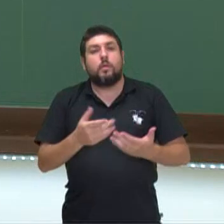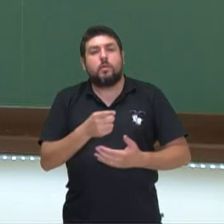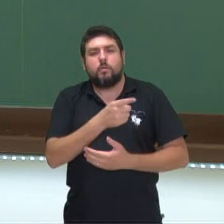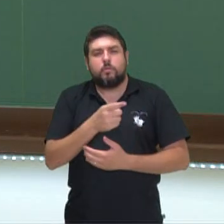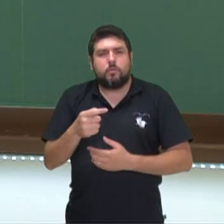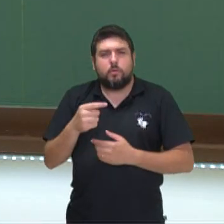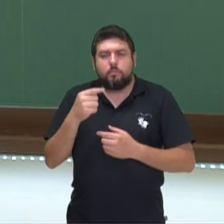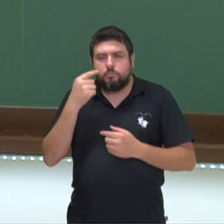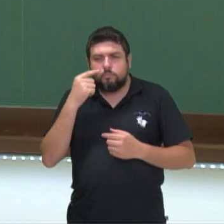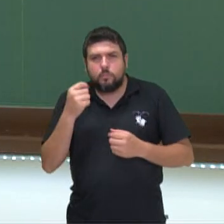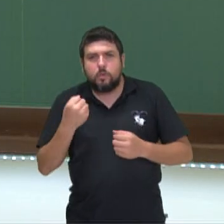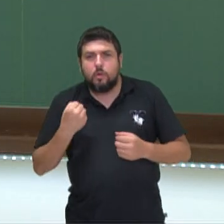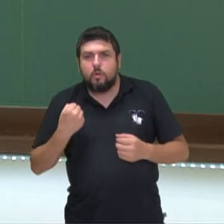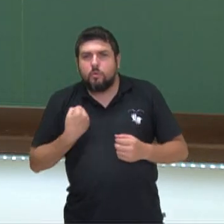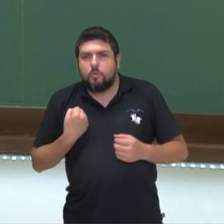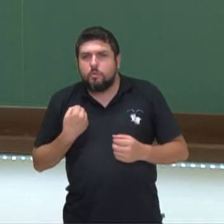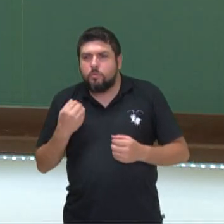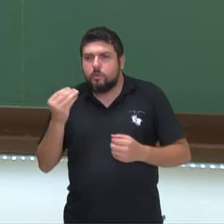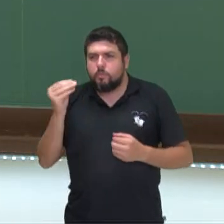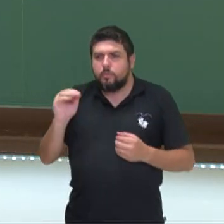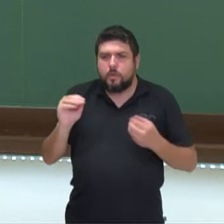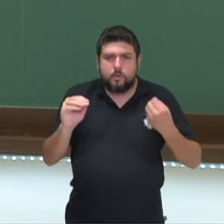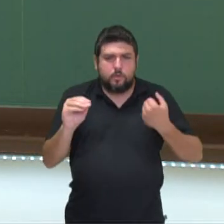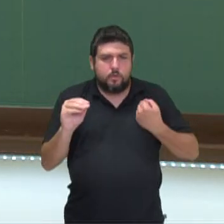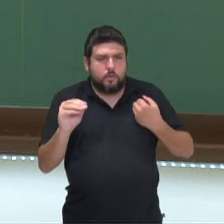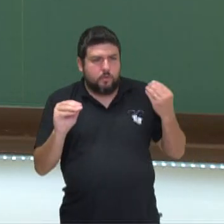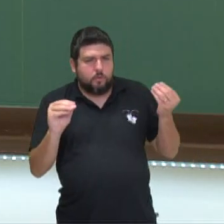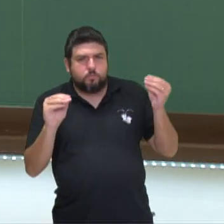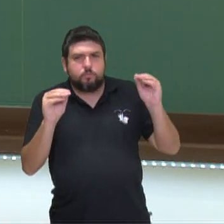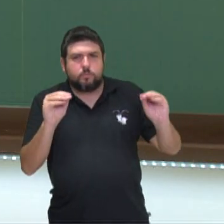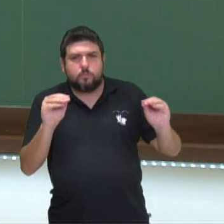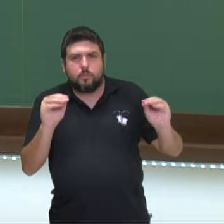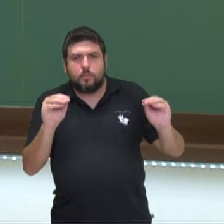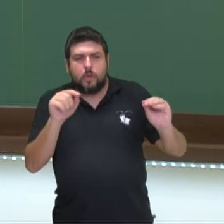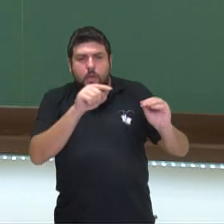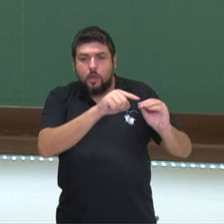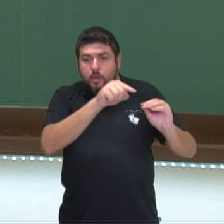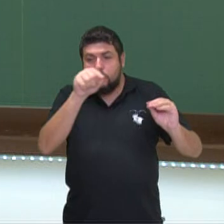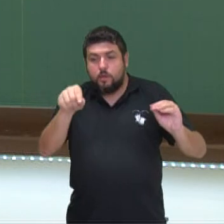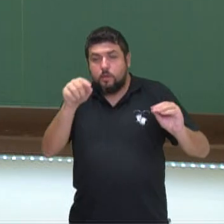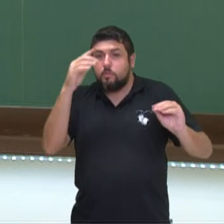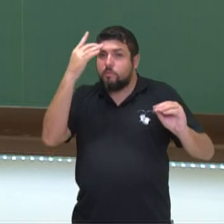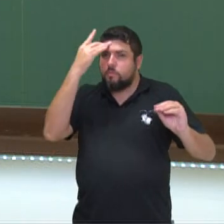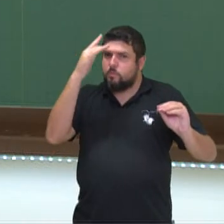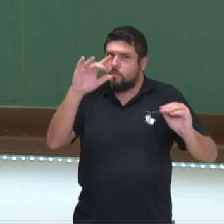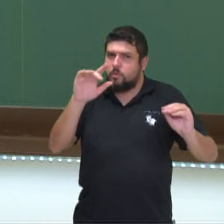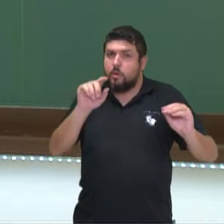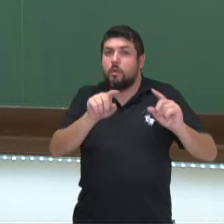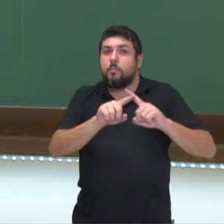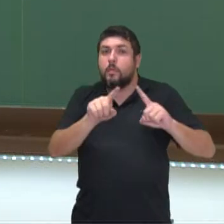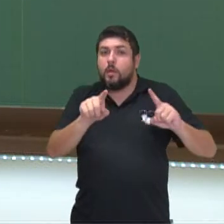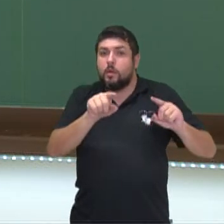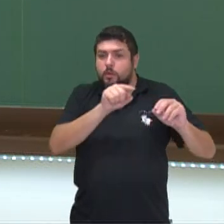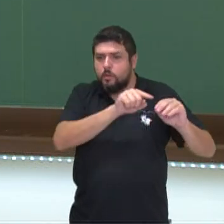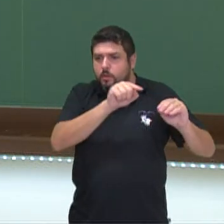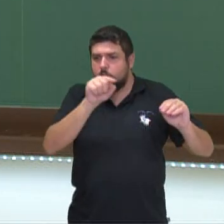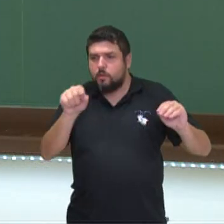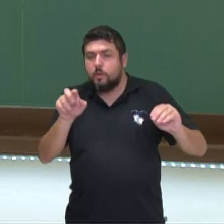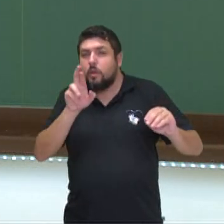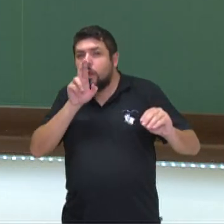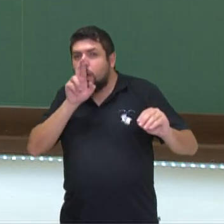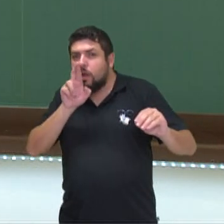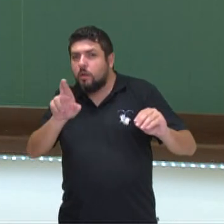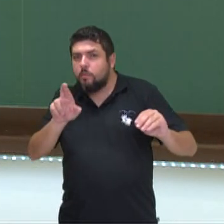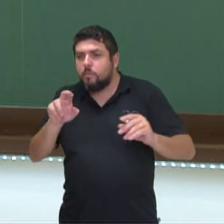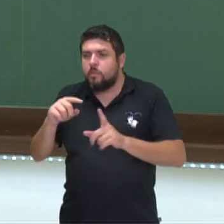descobrir 2 números que ao multiplicar, né, ao serem multiplicados, dê como resultado o